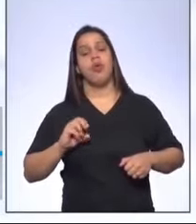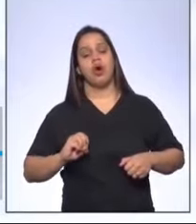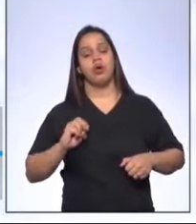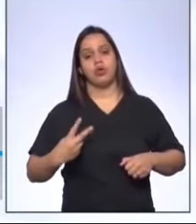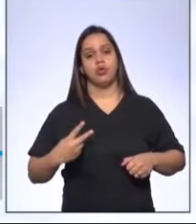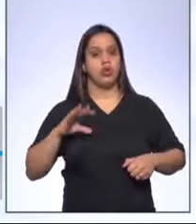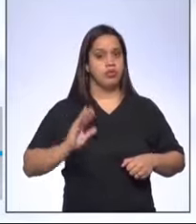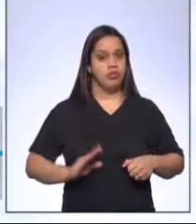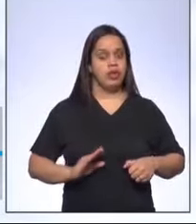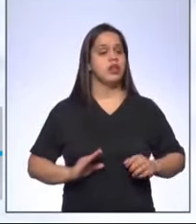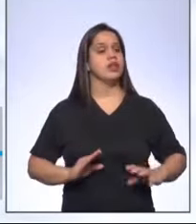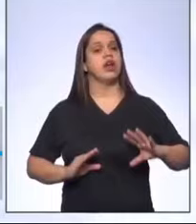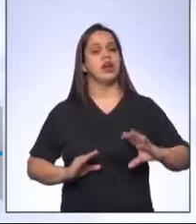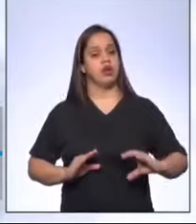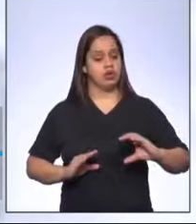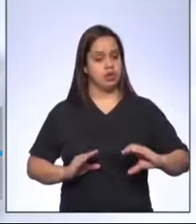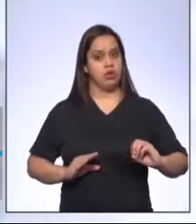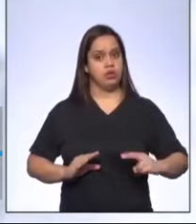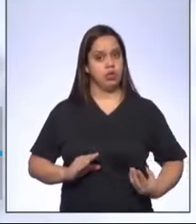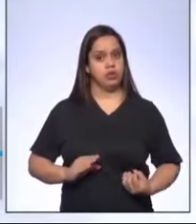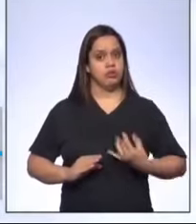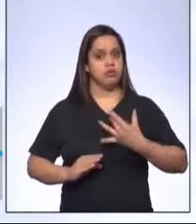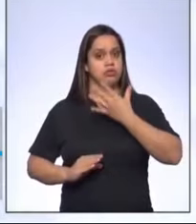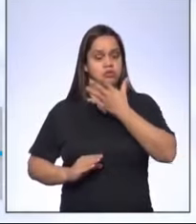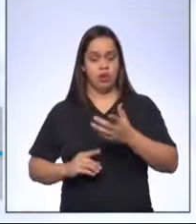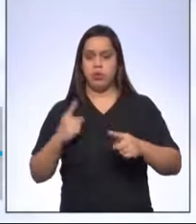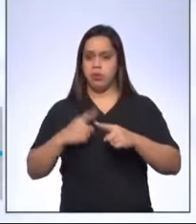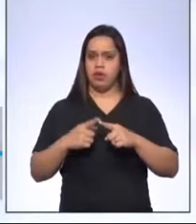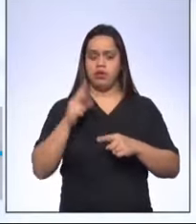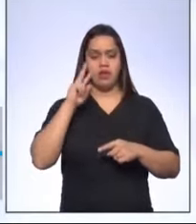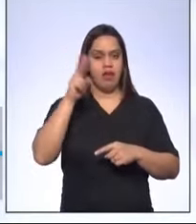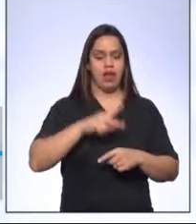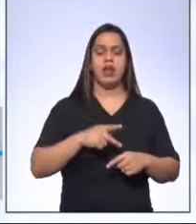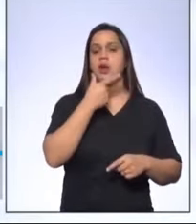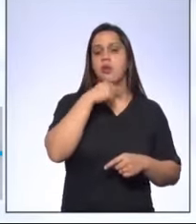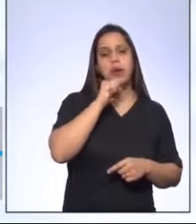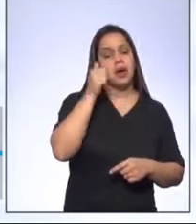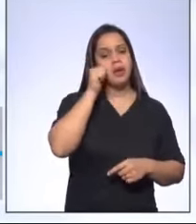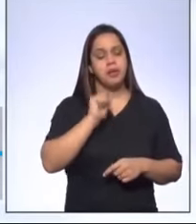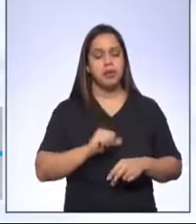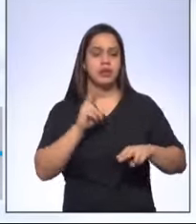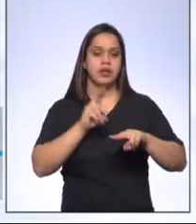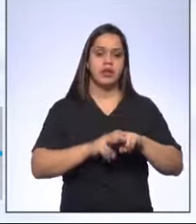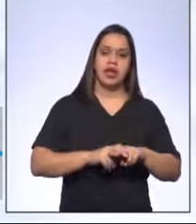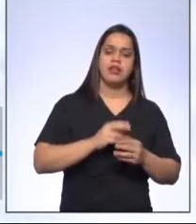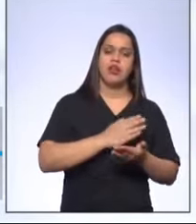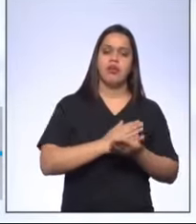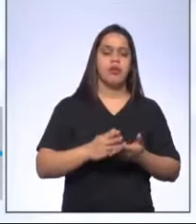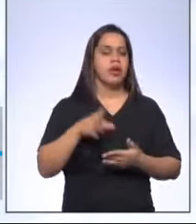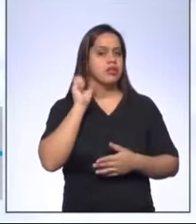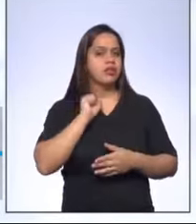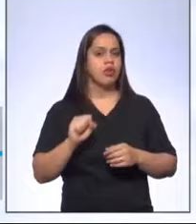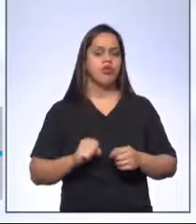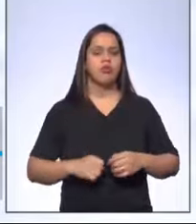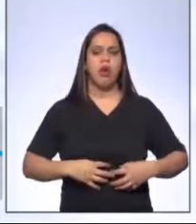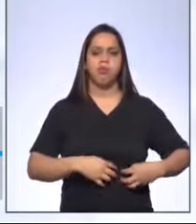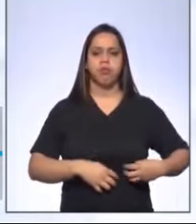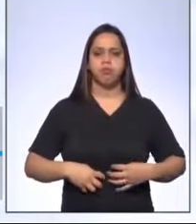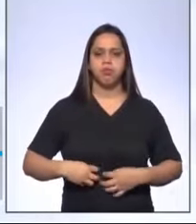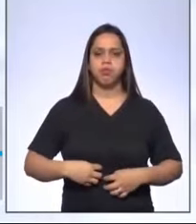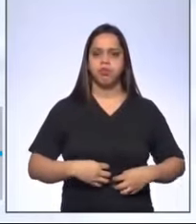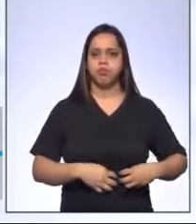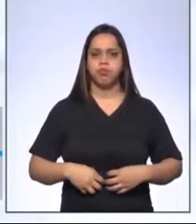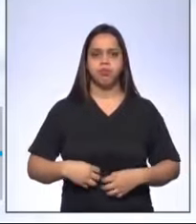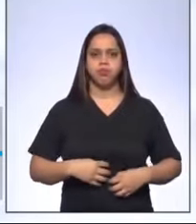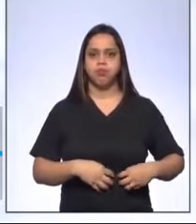absorção de nutrientes. Quando você está deitado lá no colo do papai, no colo da mamãe, né? Você começa a ouvir aquele monstrinho lá na barriga deles. Então, é